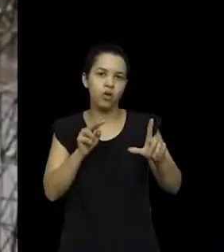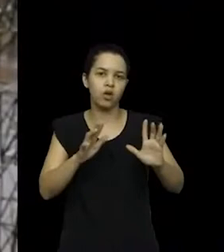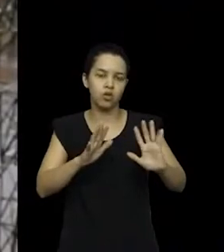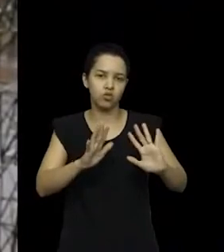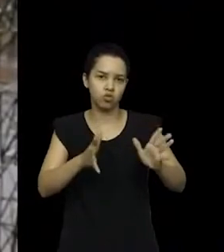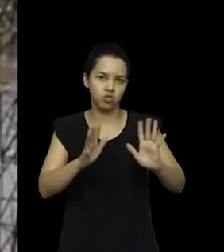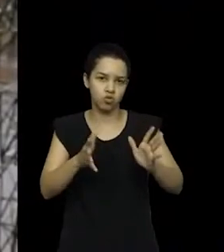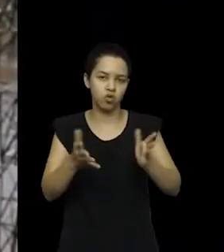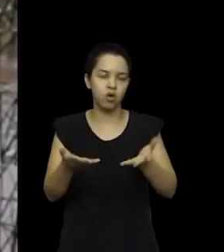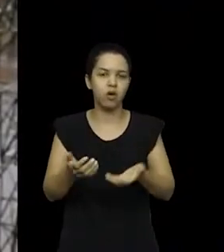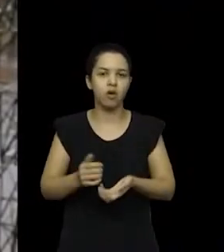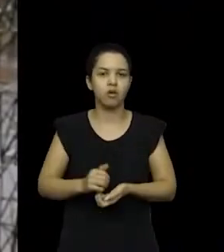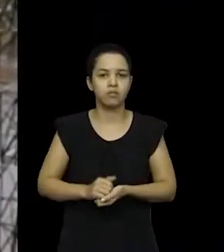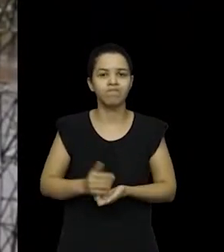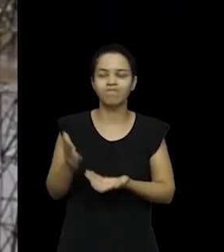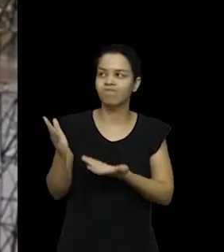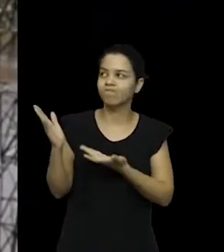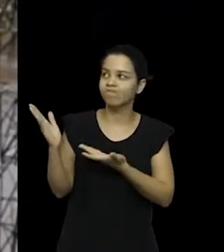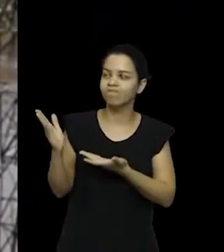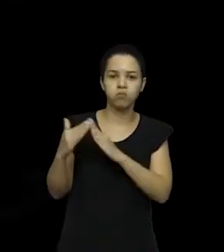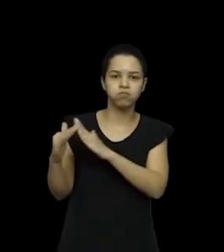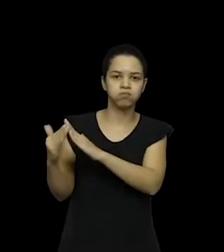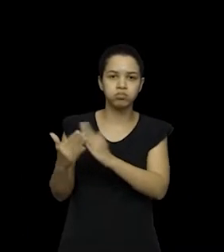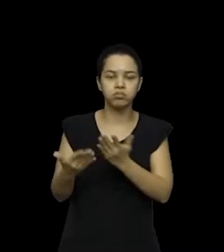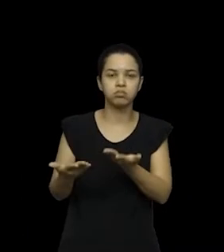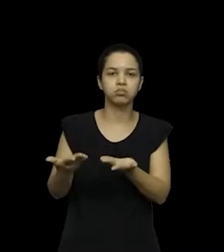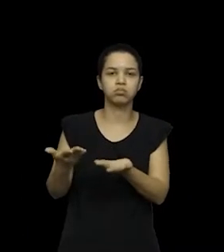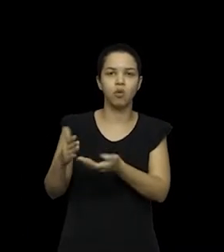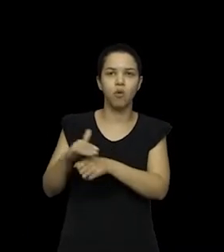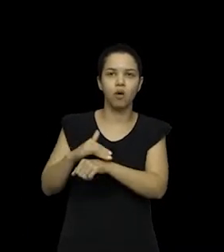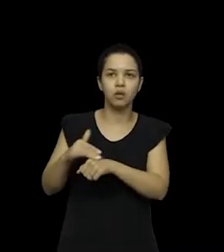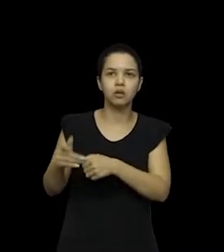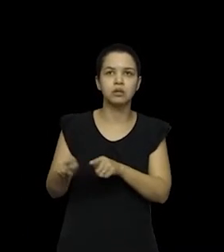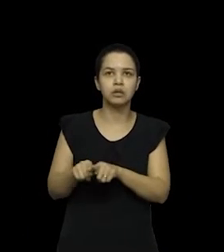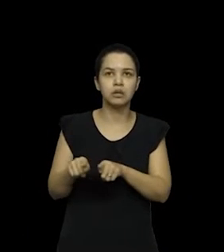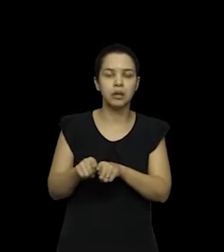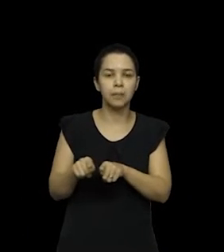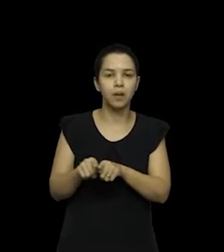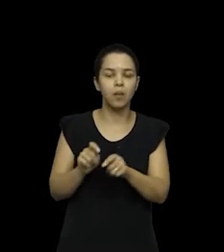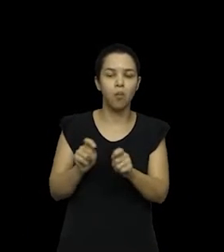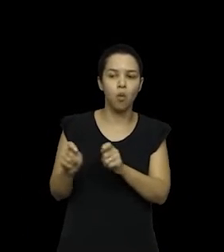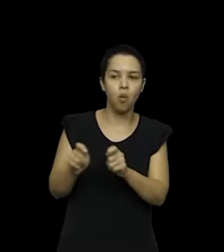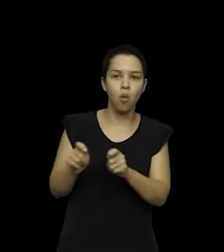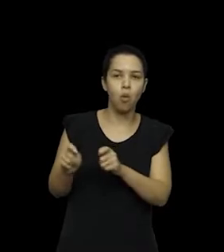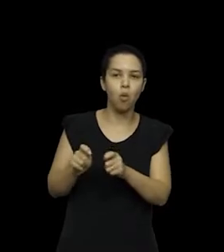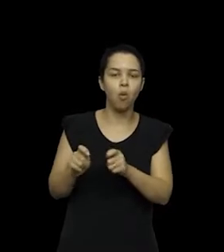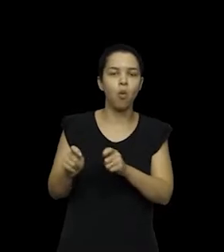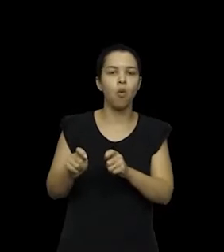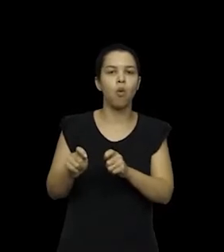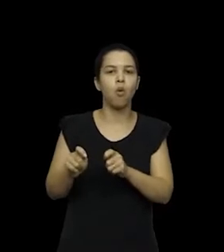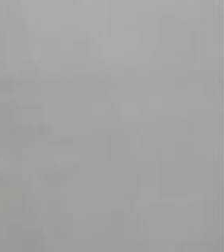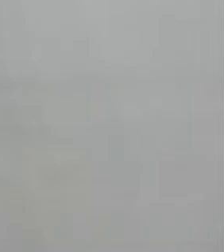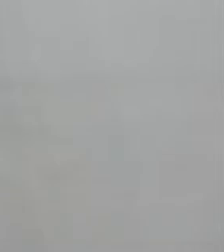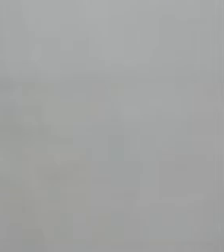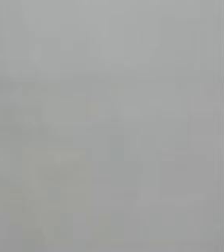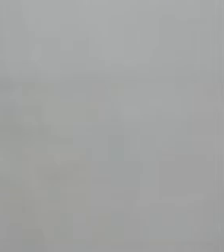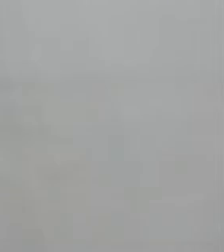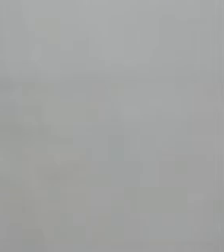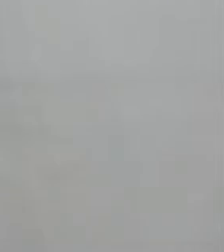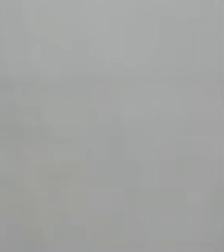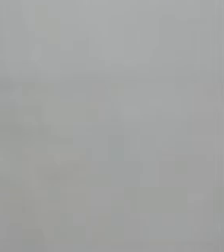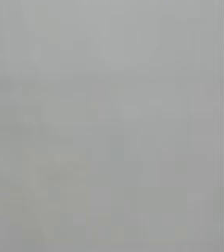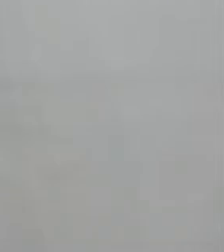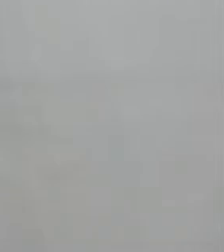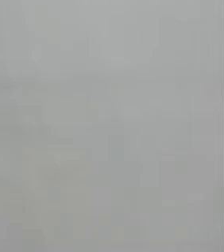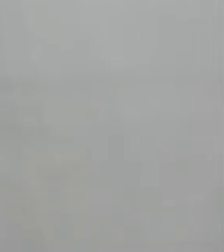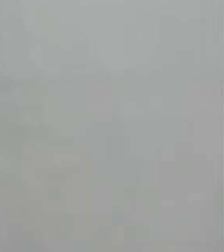os estragos causados pelas chuvas em 27 cidades de Santa Catarina na última semana foram tema do